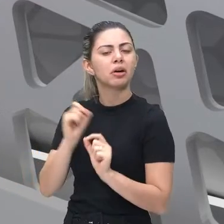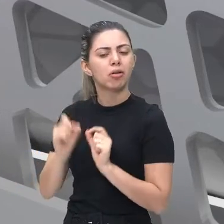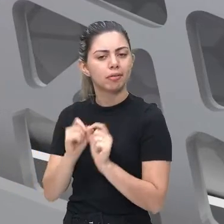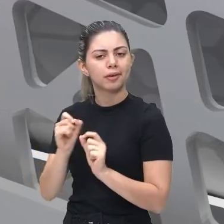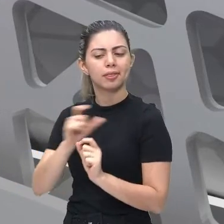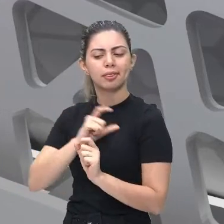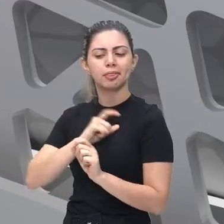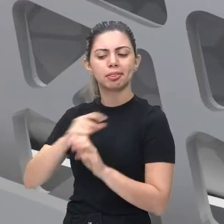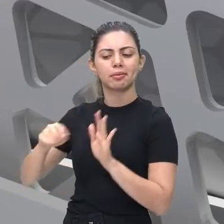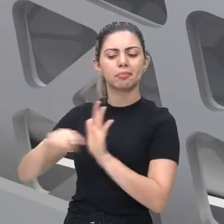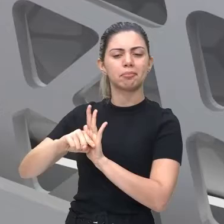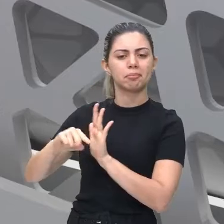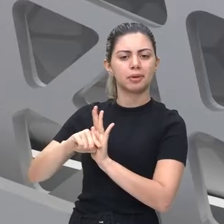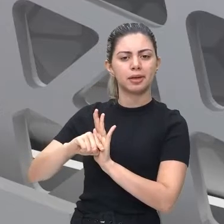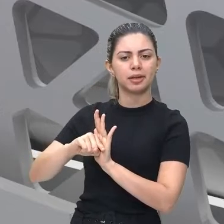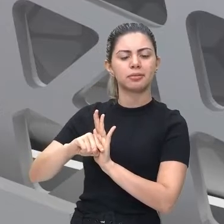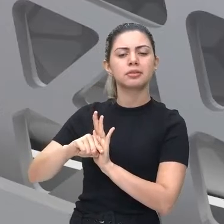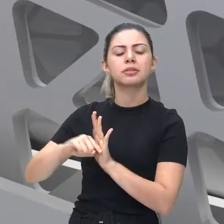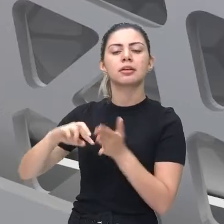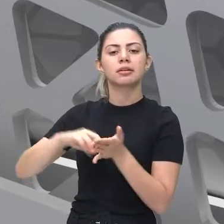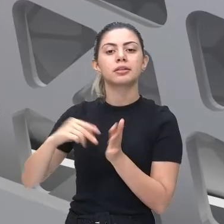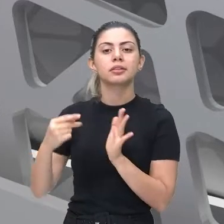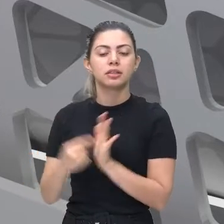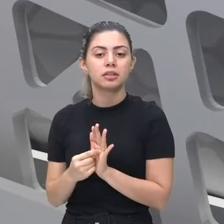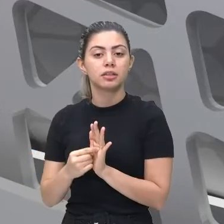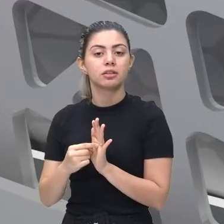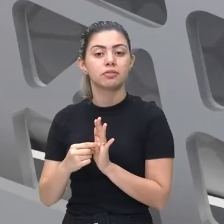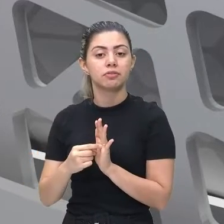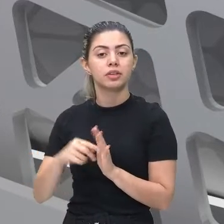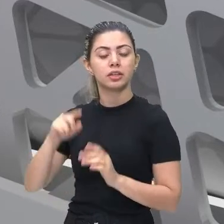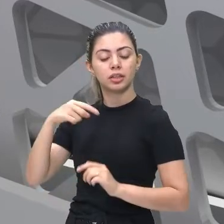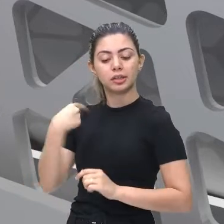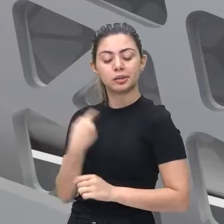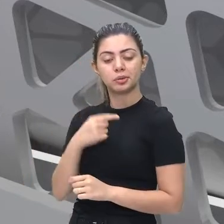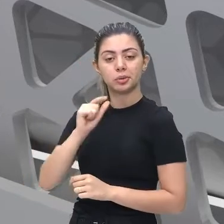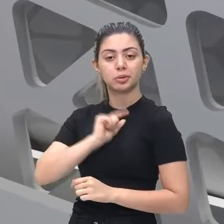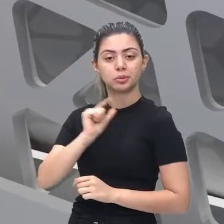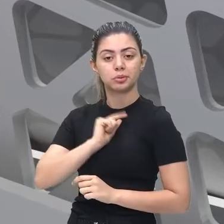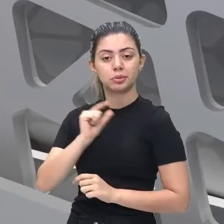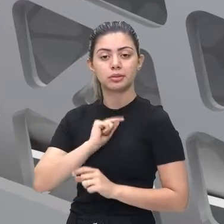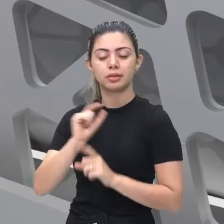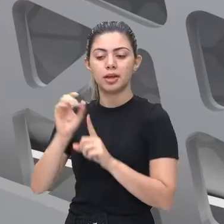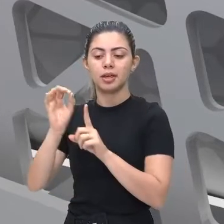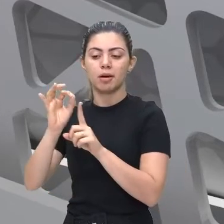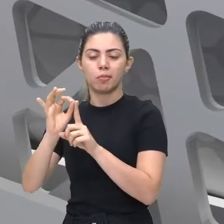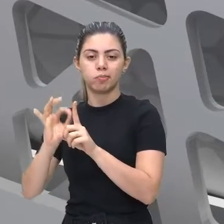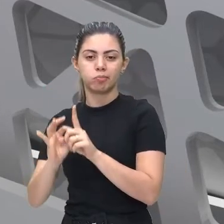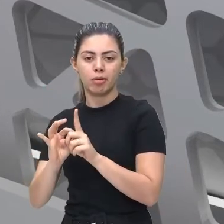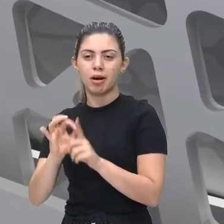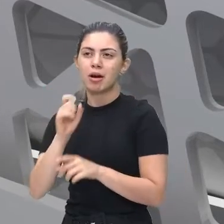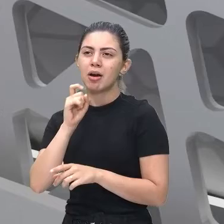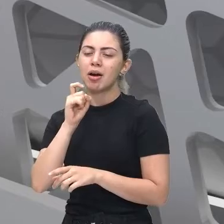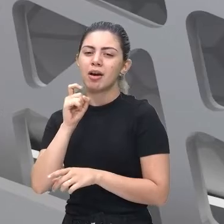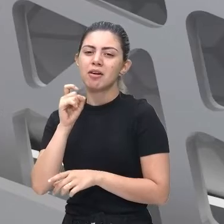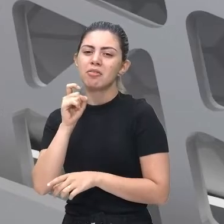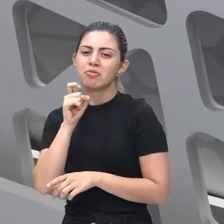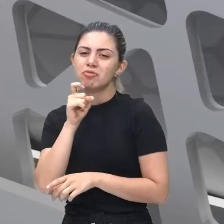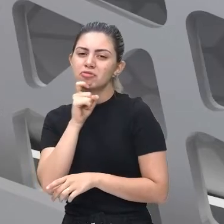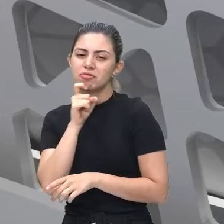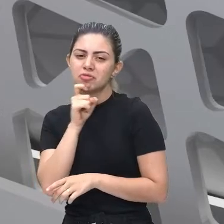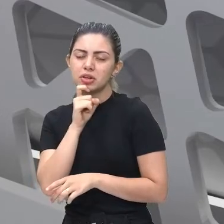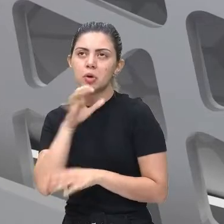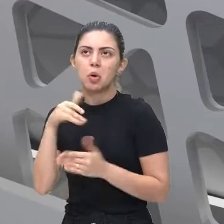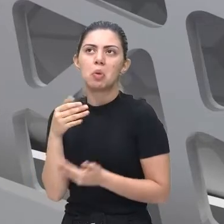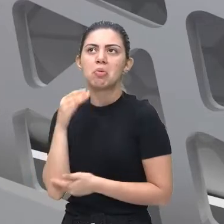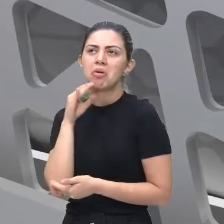o sinalzinho de menos, significa que nós estamos com um calor ameno. Calor